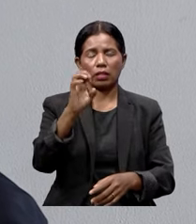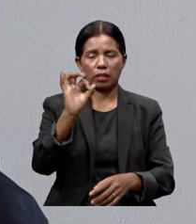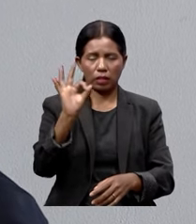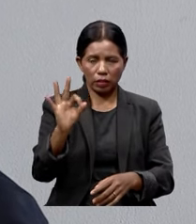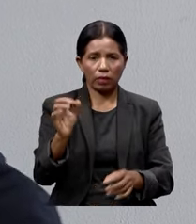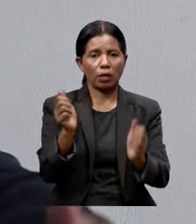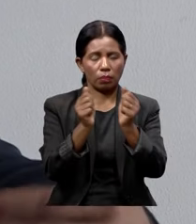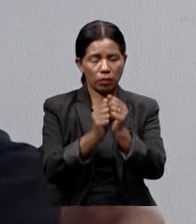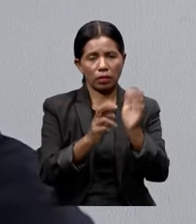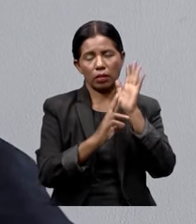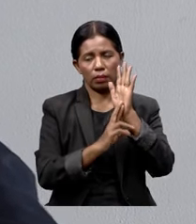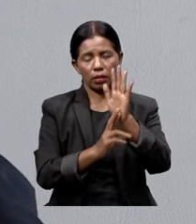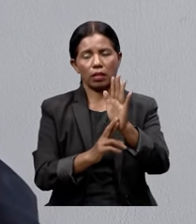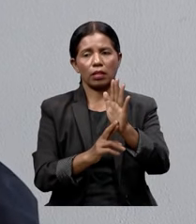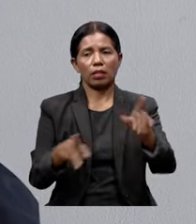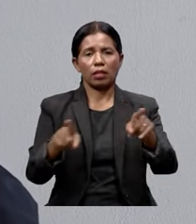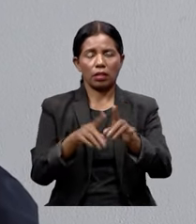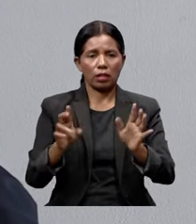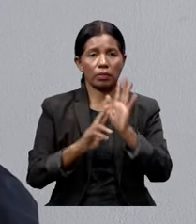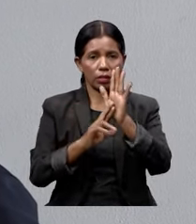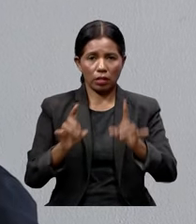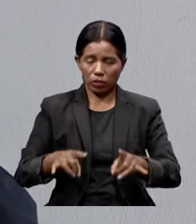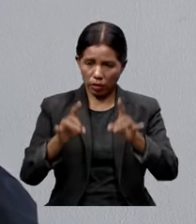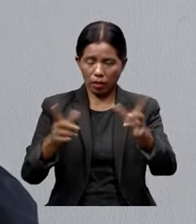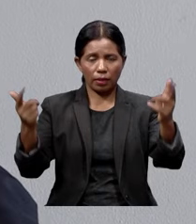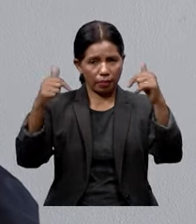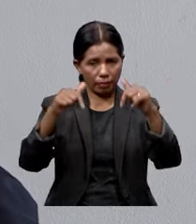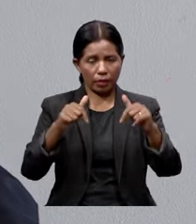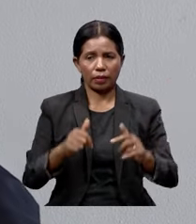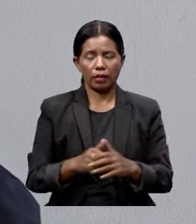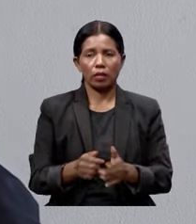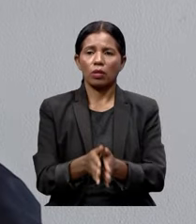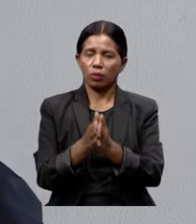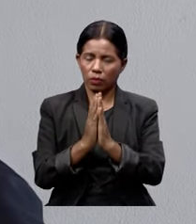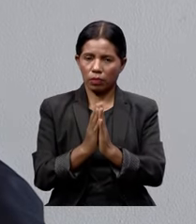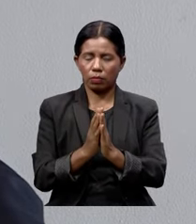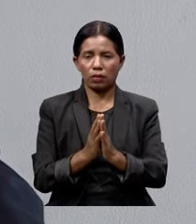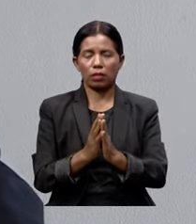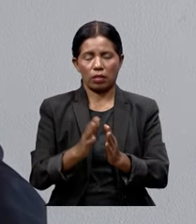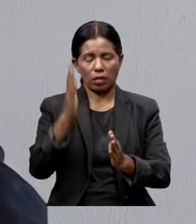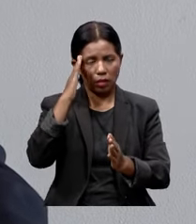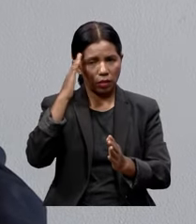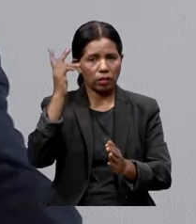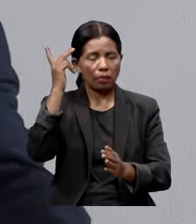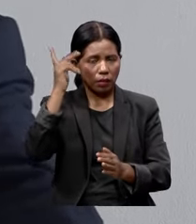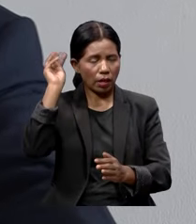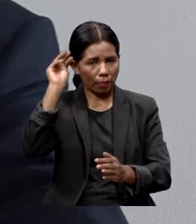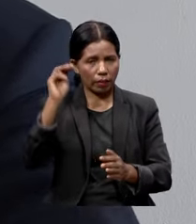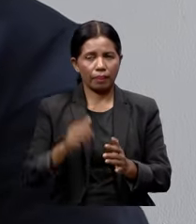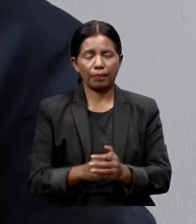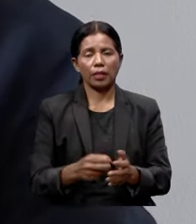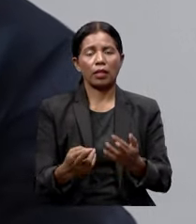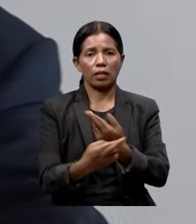nem representantes, nessa representação australiana, mas o sumos, não é? Sua Excelência Primeiro-Ministro.